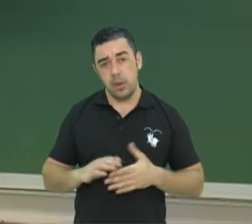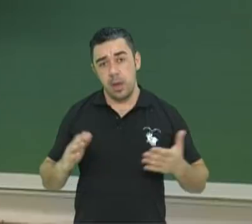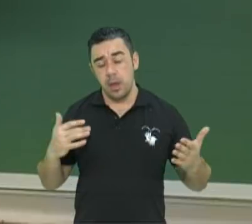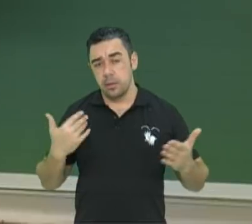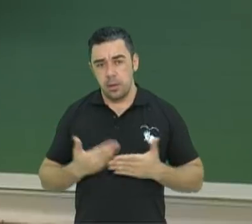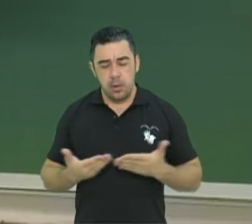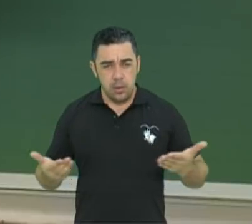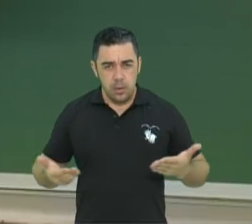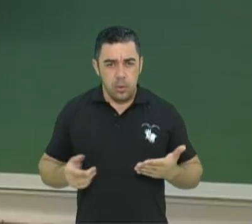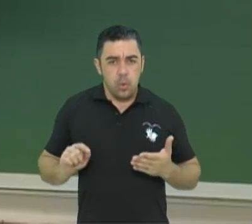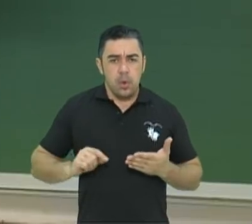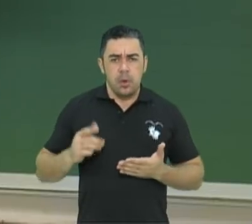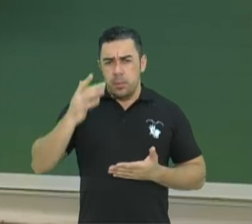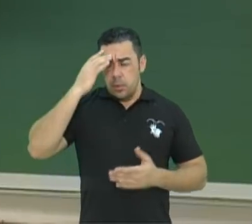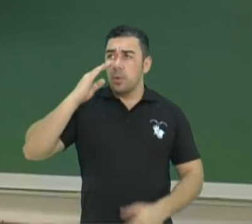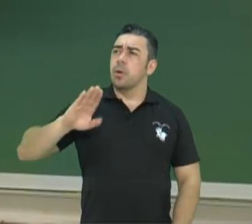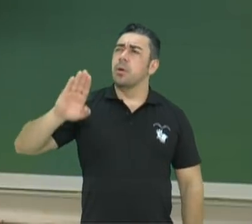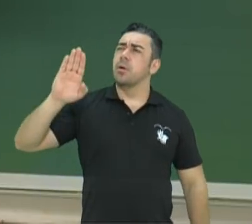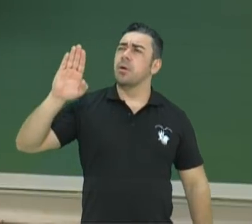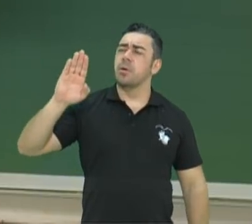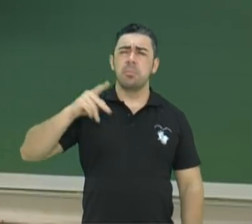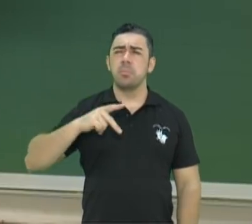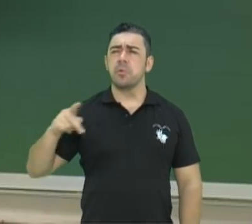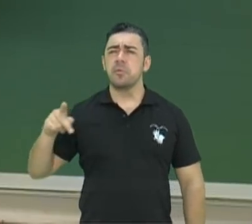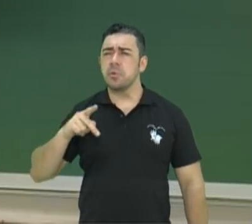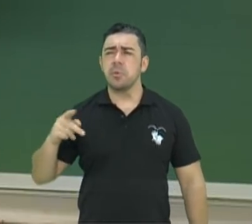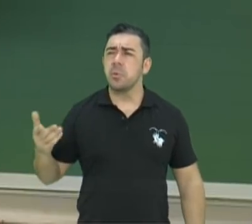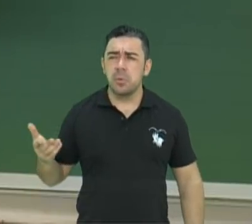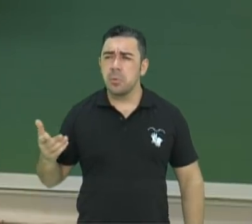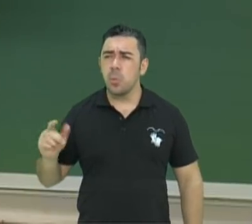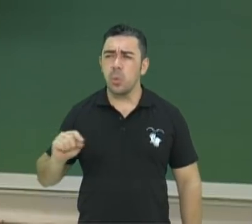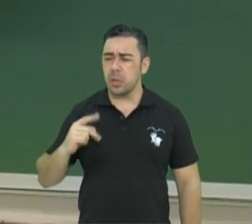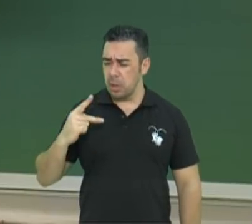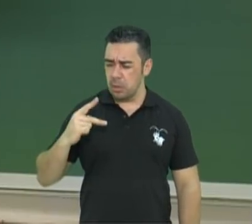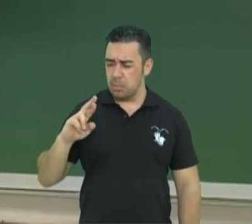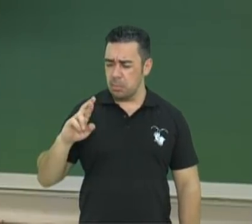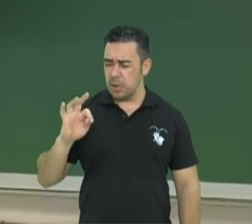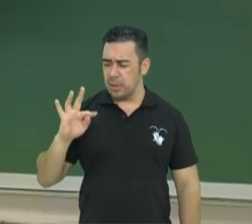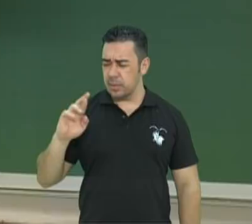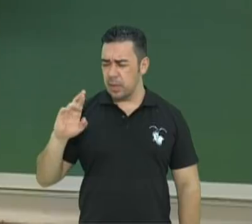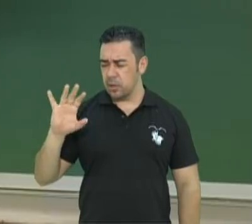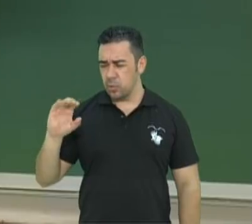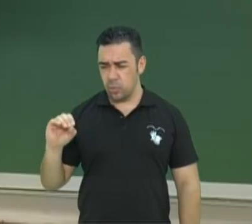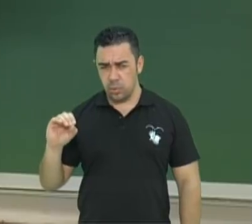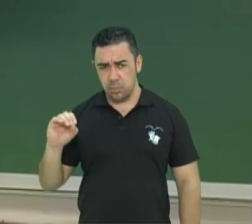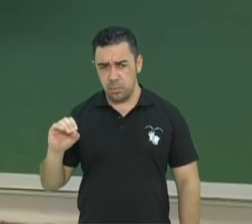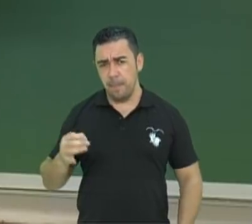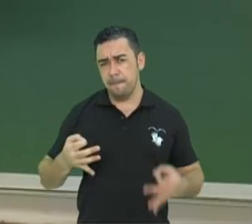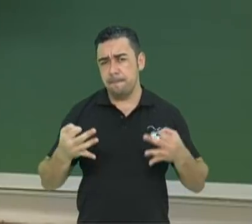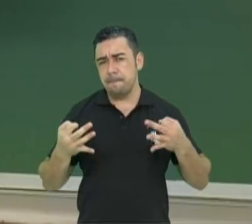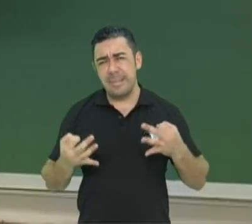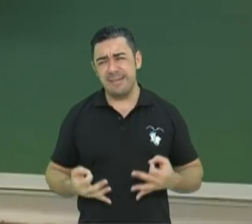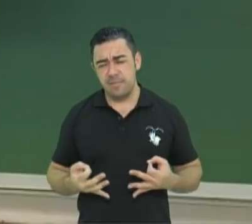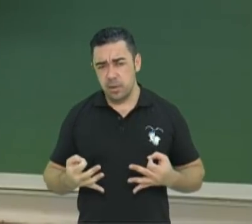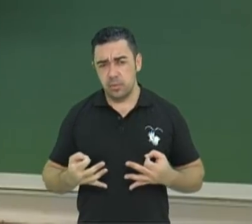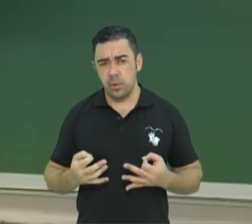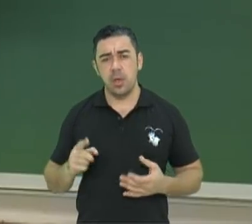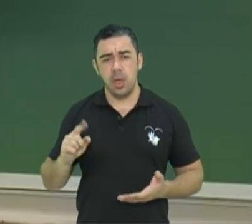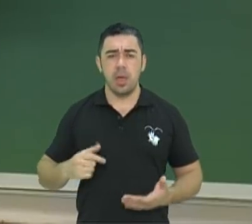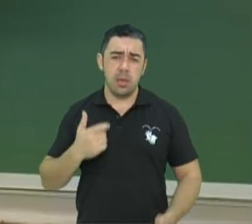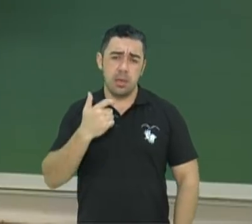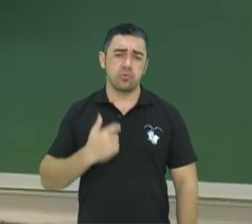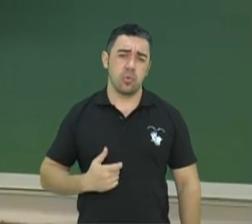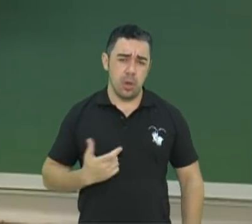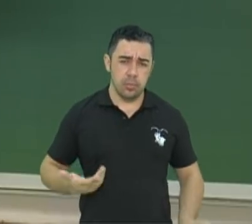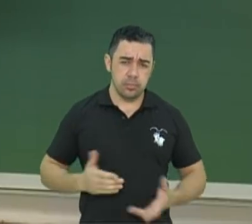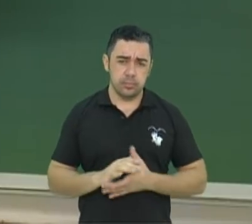aula, um aluno assim levantou a mão para mim: professor, esse tal de pretérito perfeito só pode ser